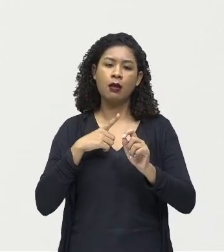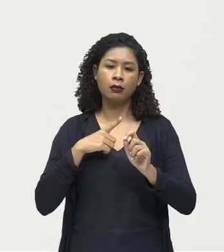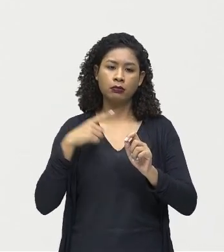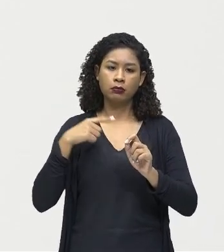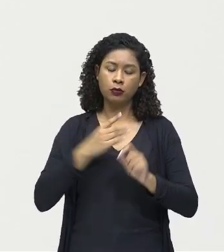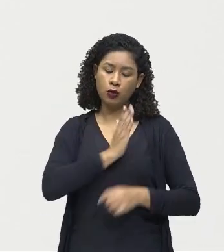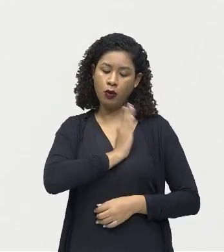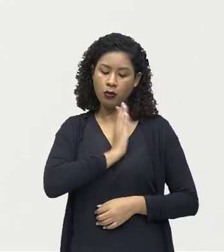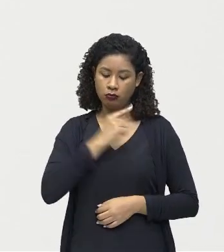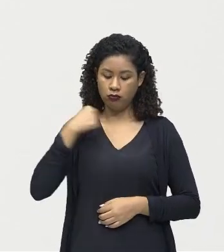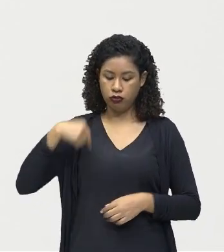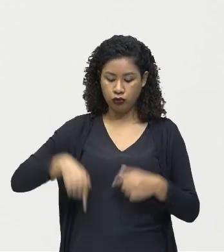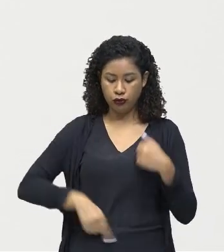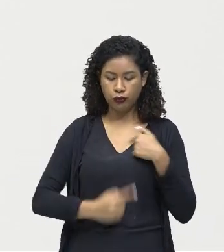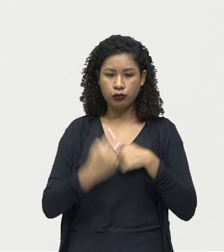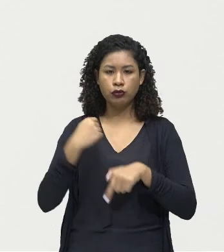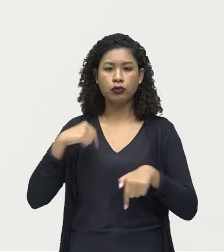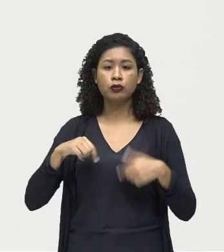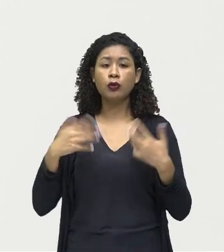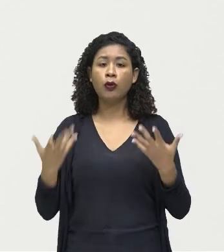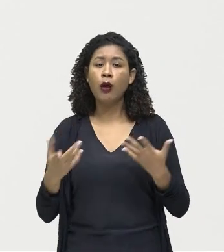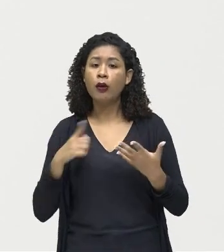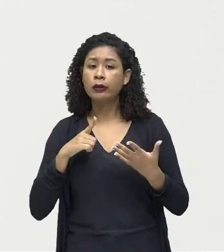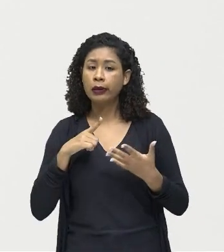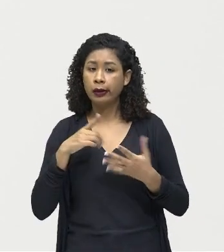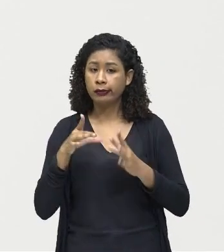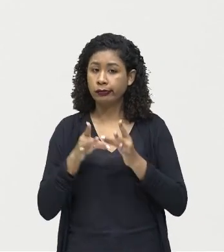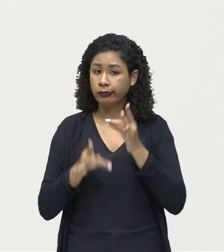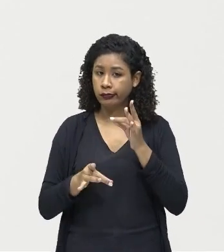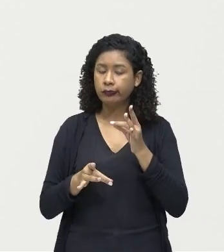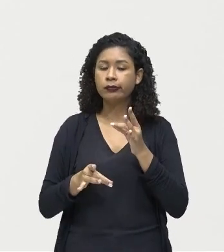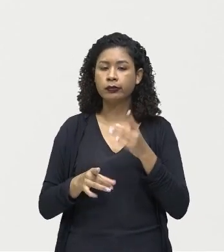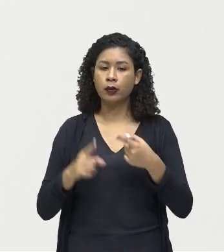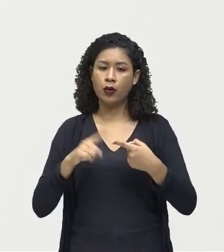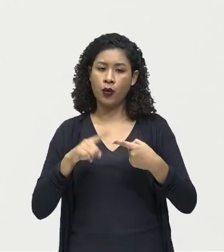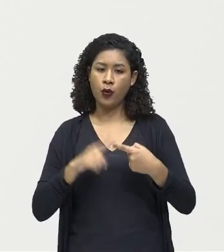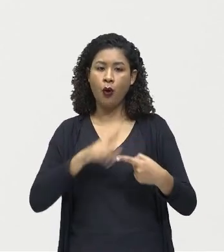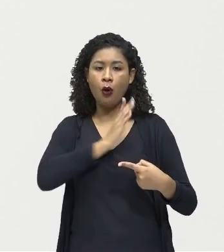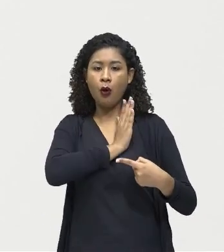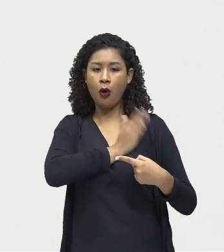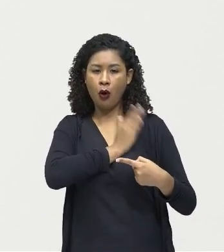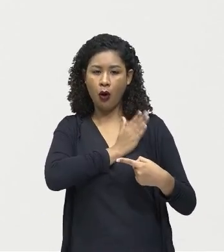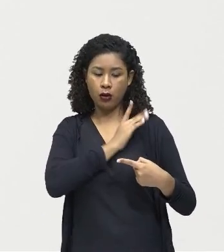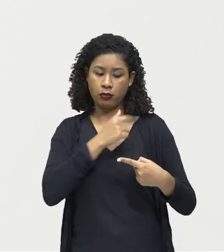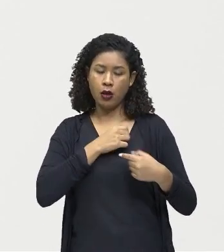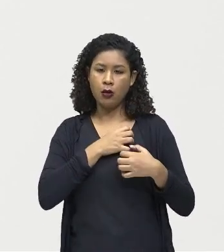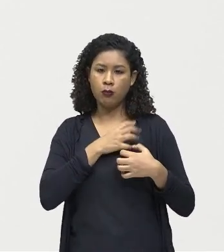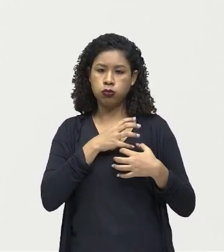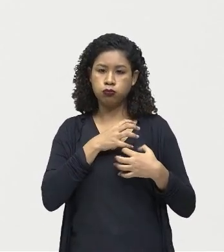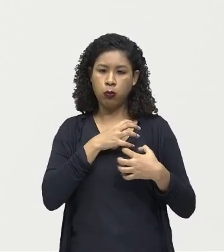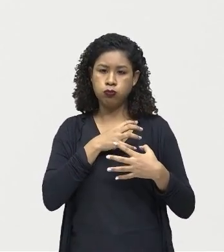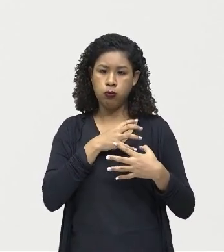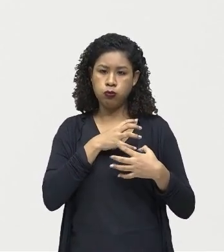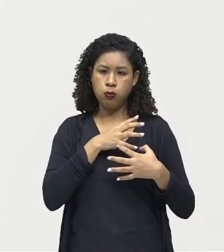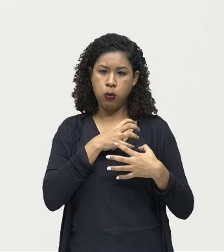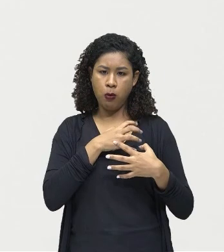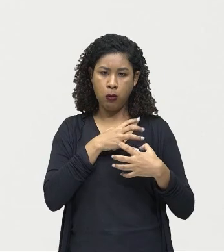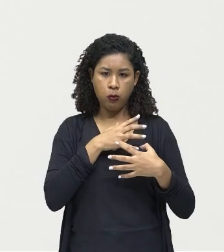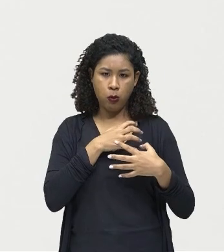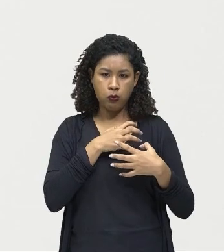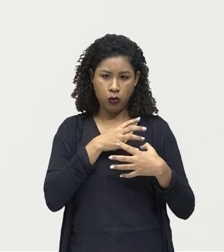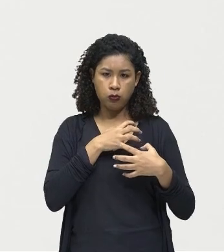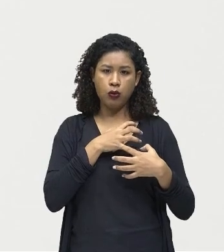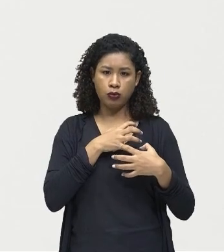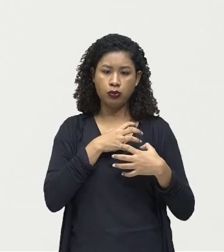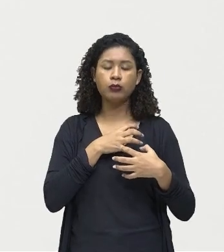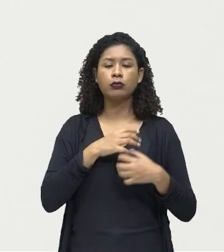porque ele é formado pelo coração, que é aquele músculo que vai bombear, aquele órgão oco que vai bombear o sangue